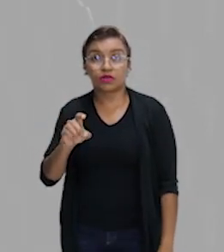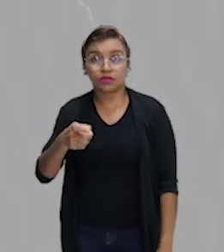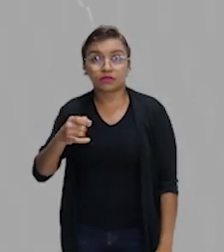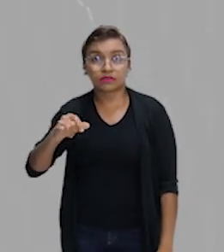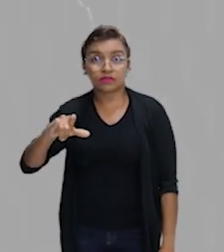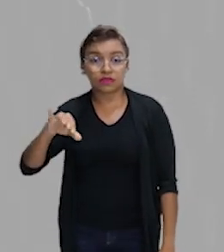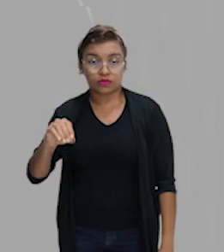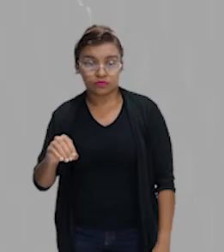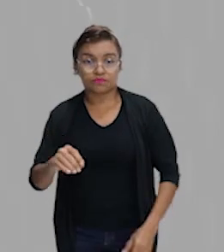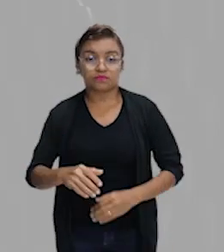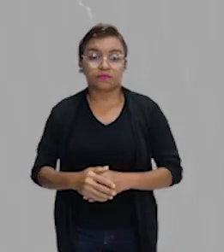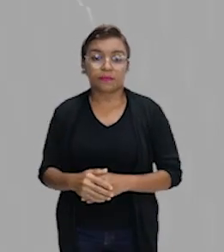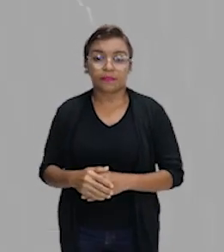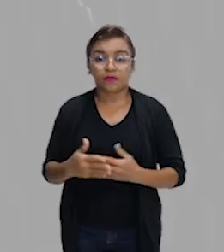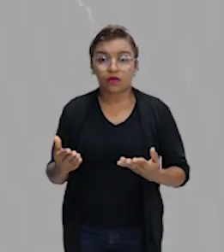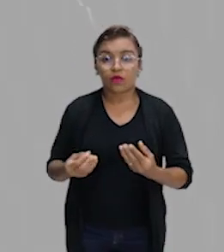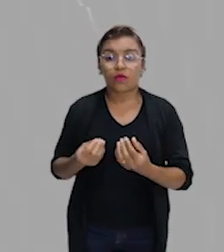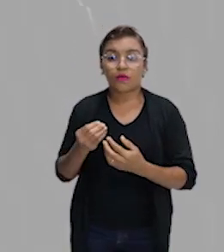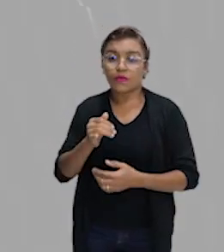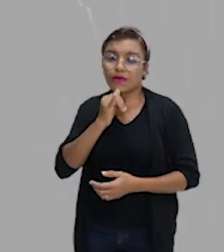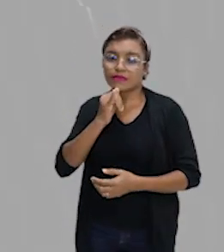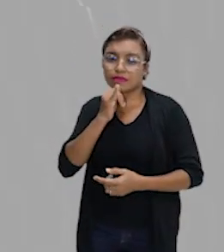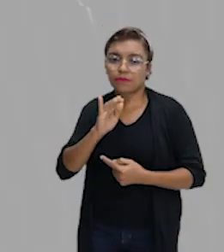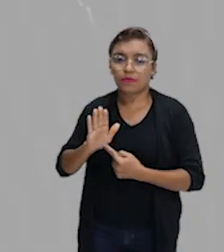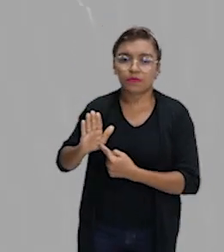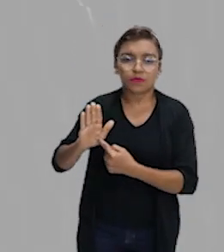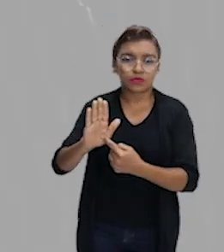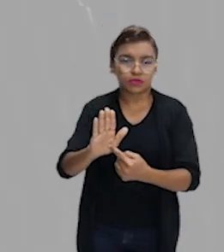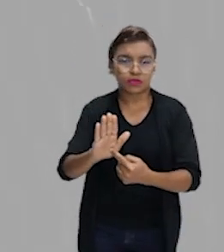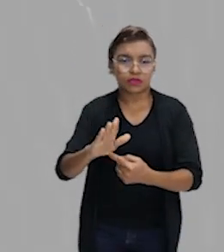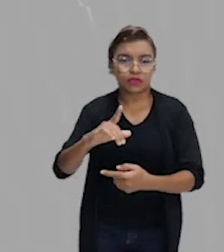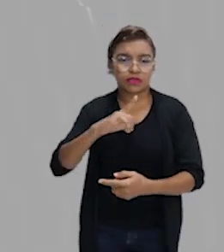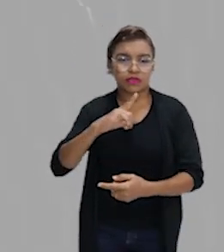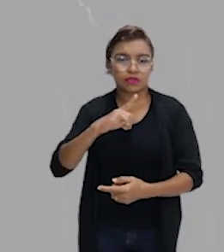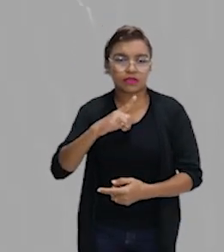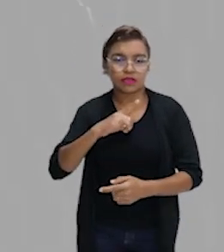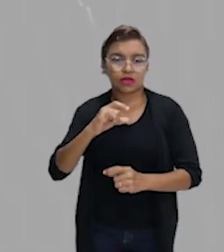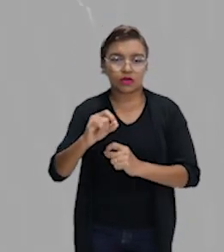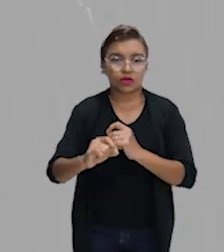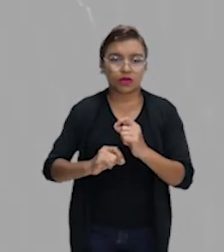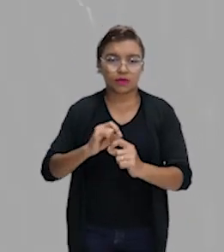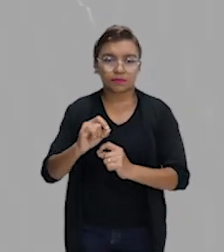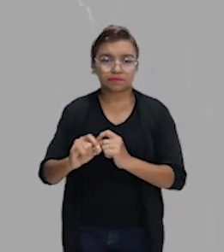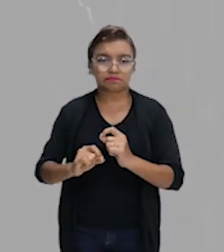eu trouxe aqui o nitrato de prata. Então, nitrato de